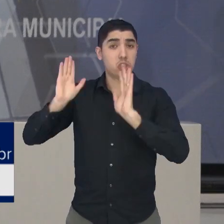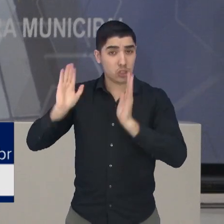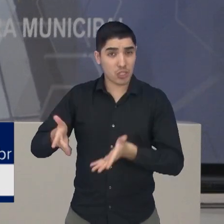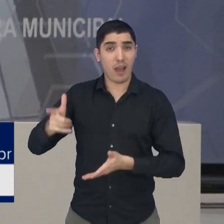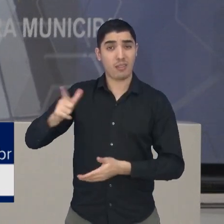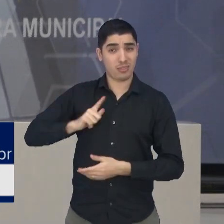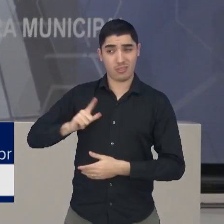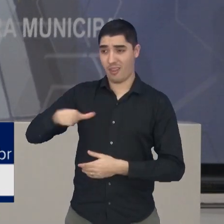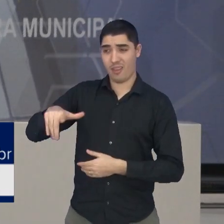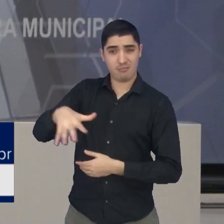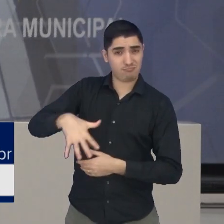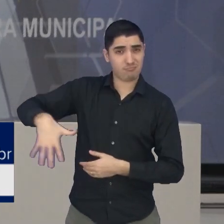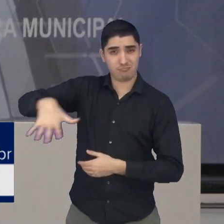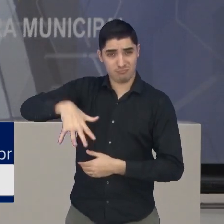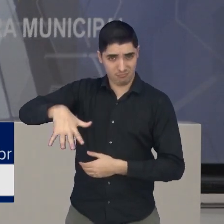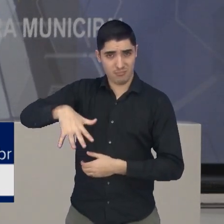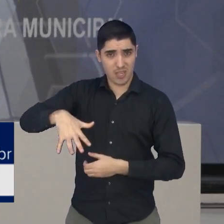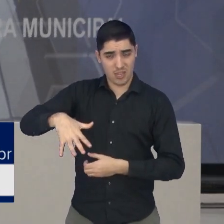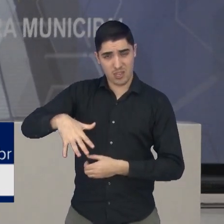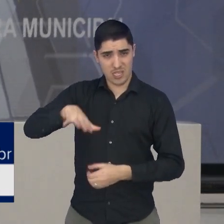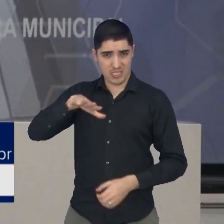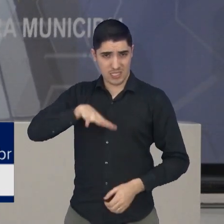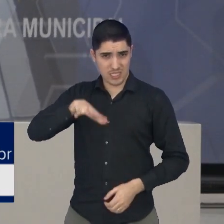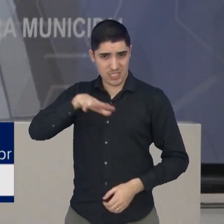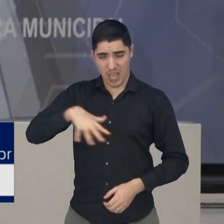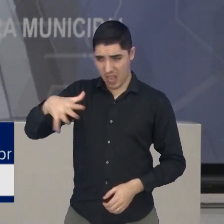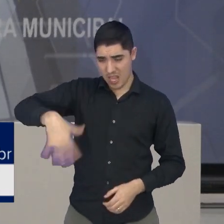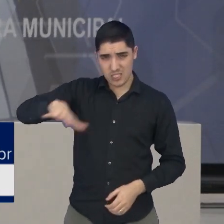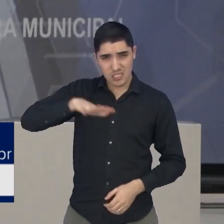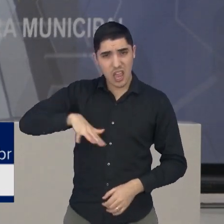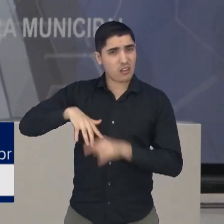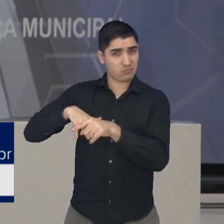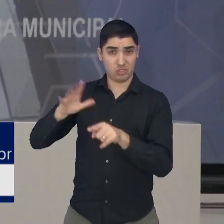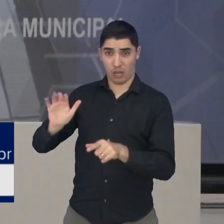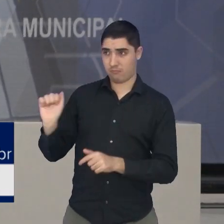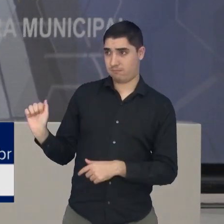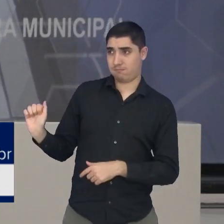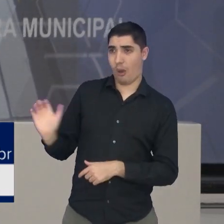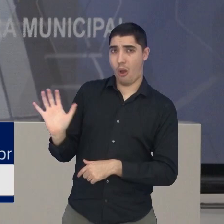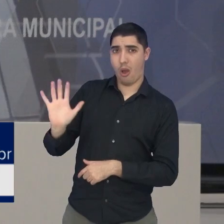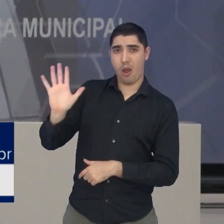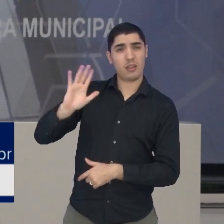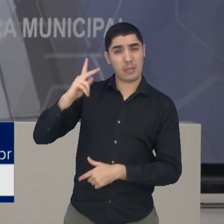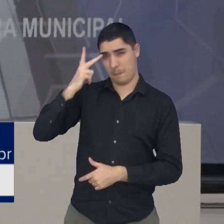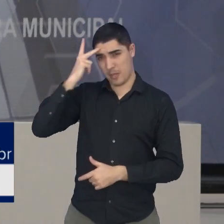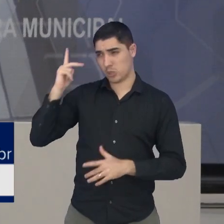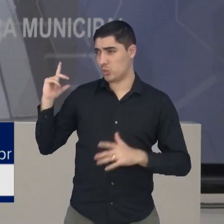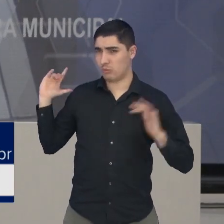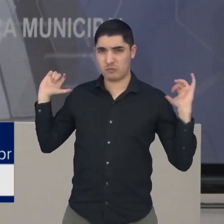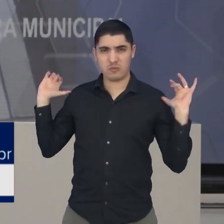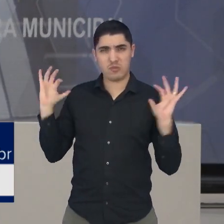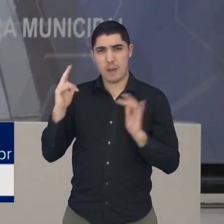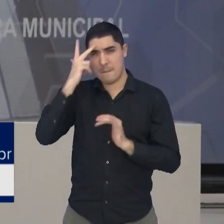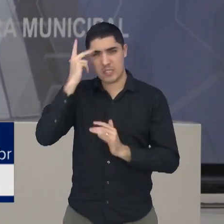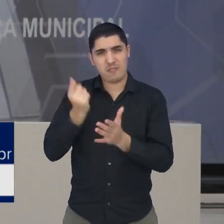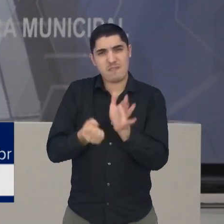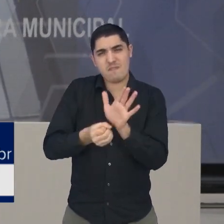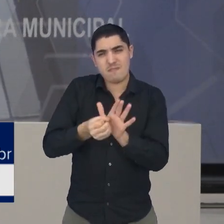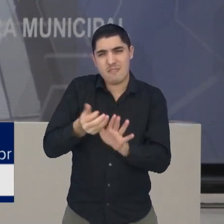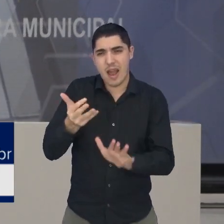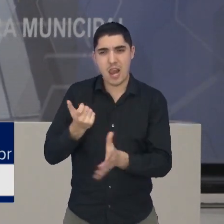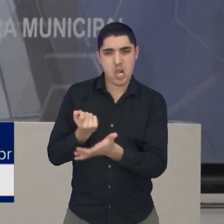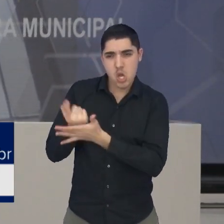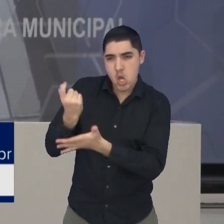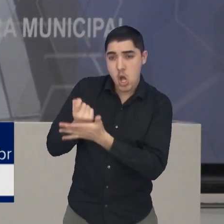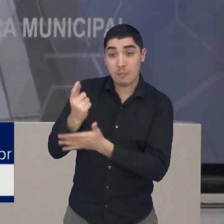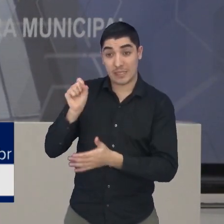centralidades hipervalorizados, que já tem uma demanda gigantesca de compra, como o Walter falou, que a partir do momento que sobe